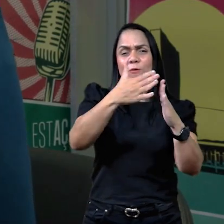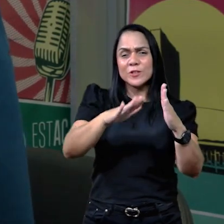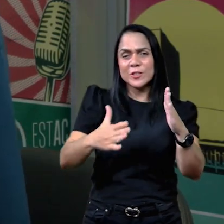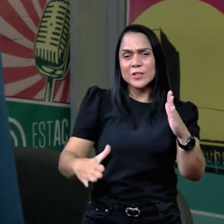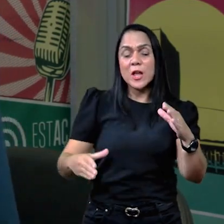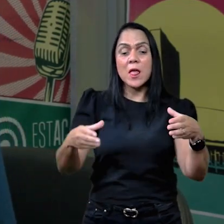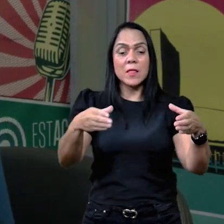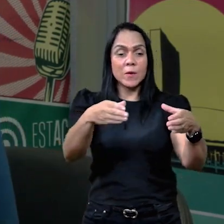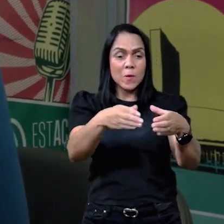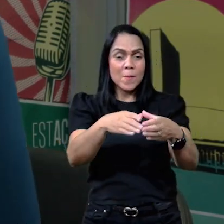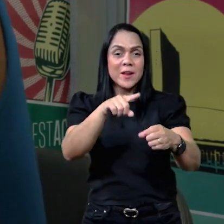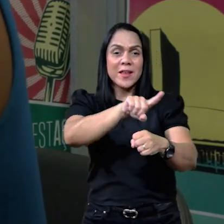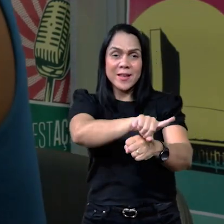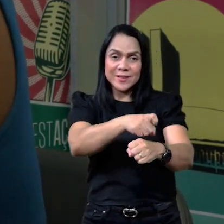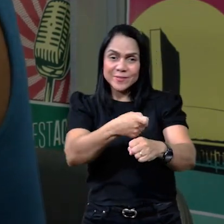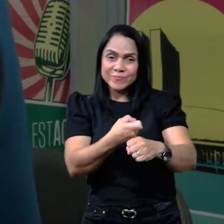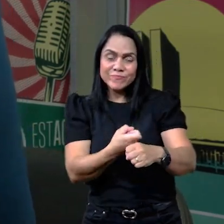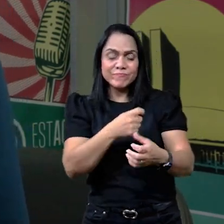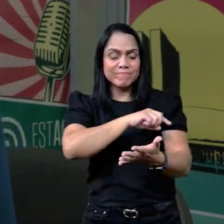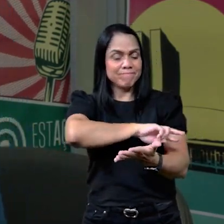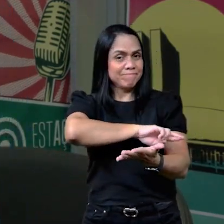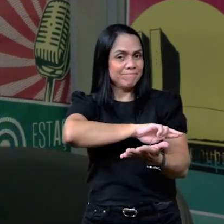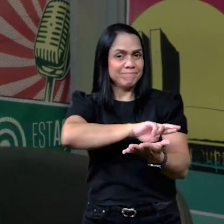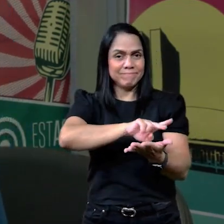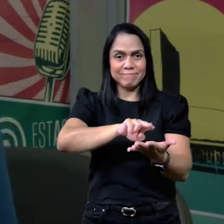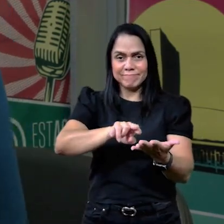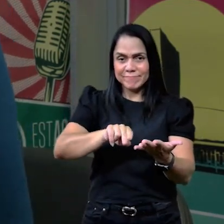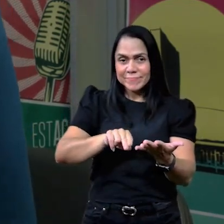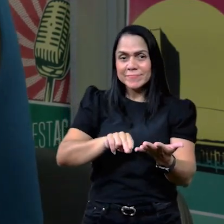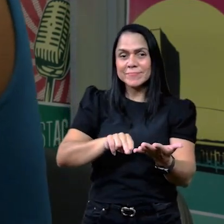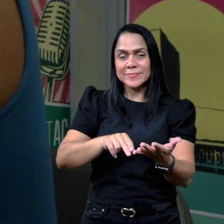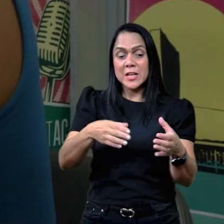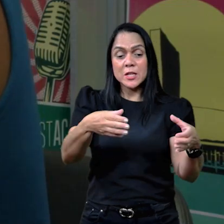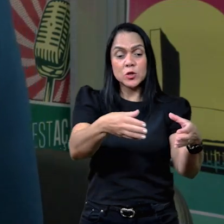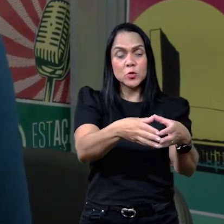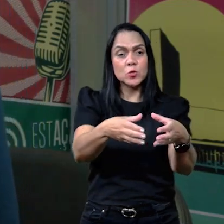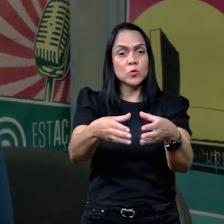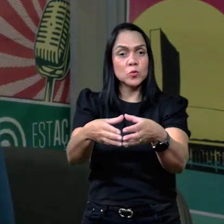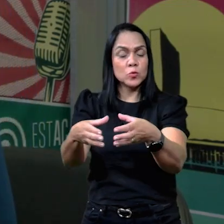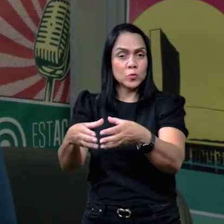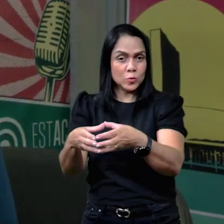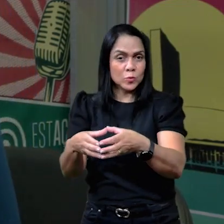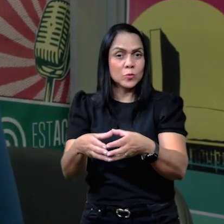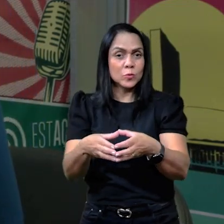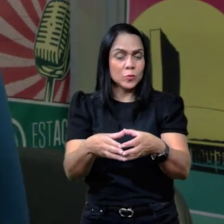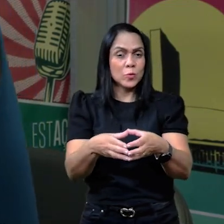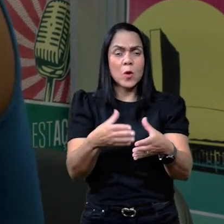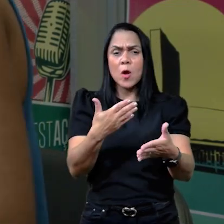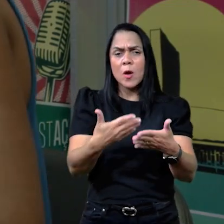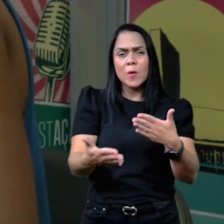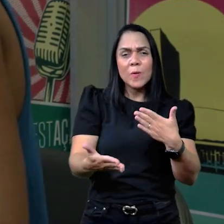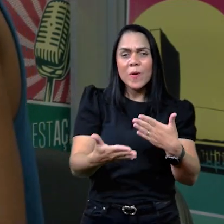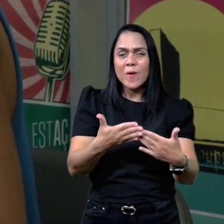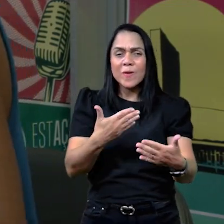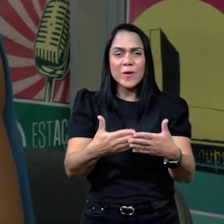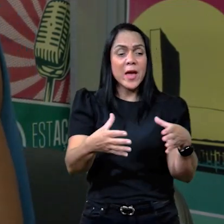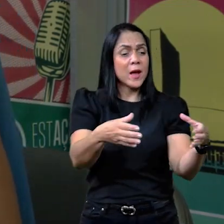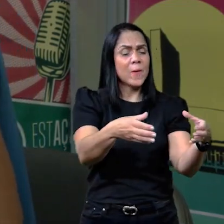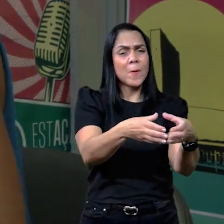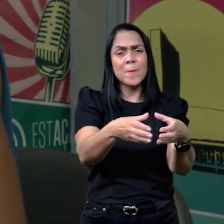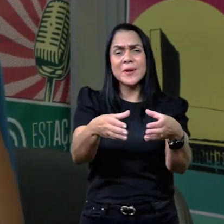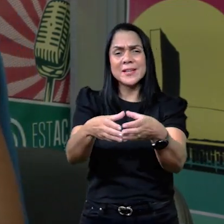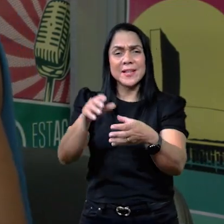seja ela das comunidades quilombolas, seja ela das quebradeiras de Coco-Babaçu, seja ela de